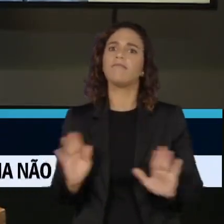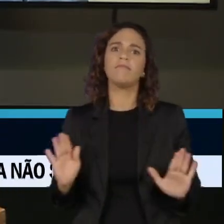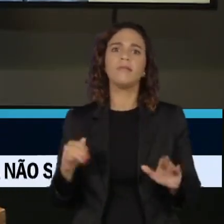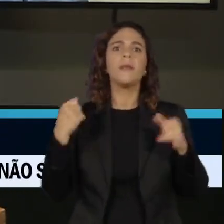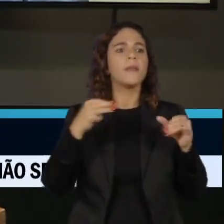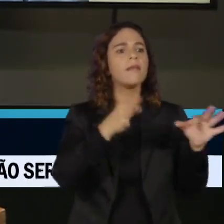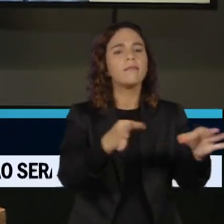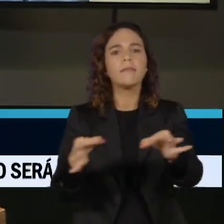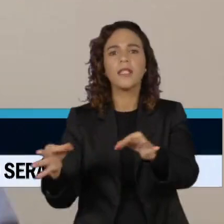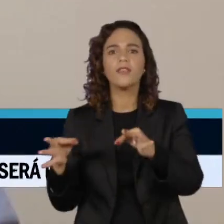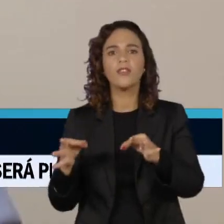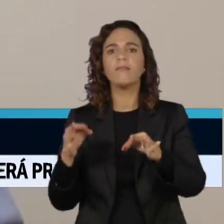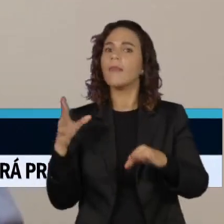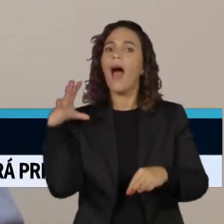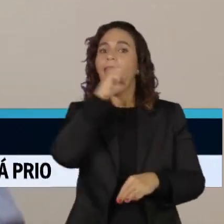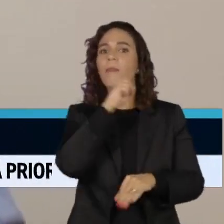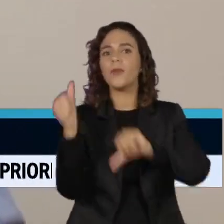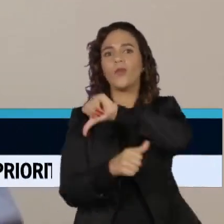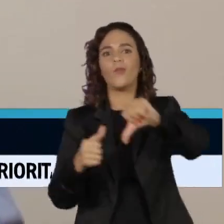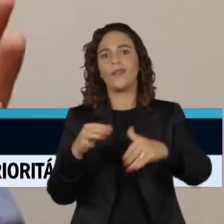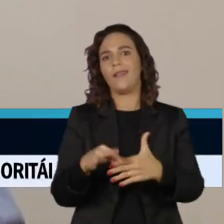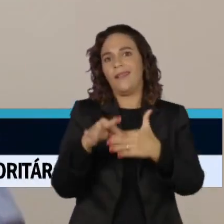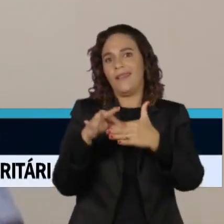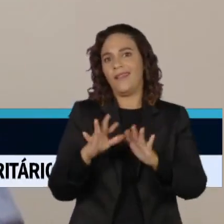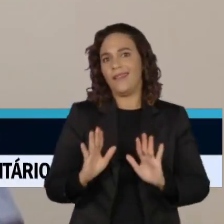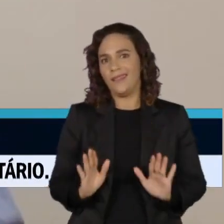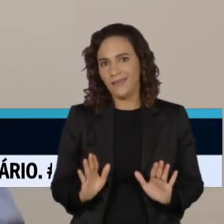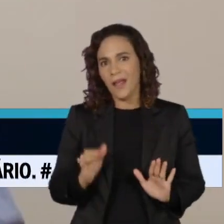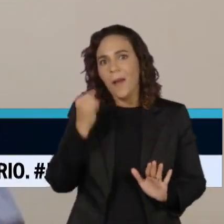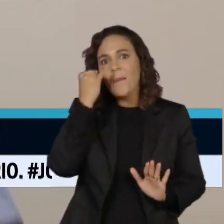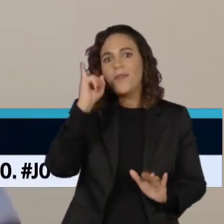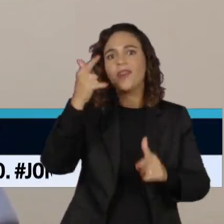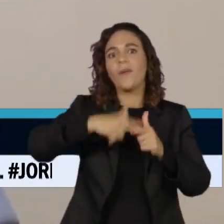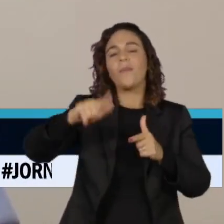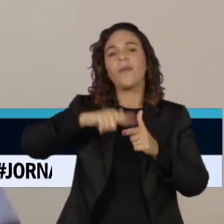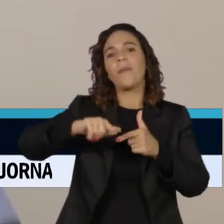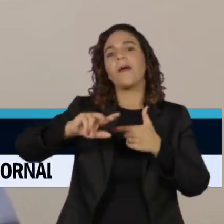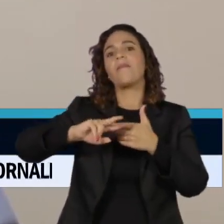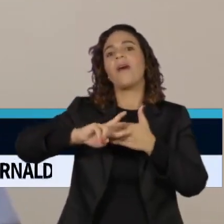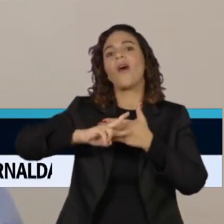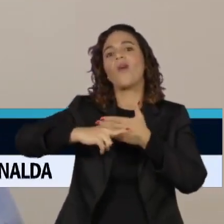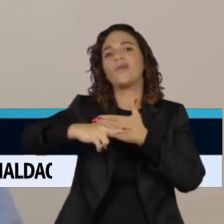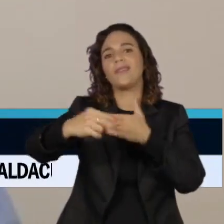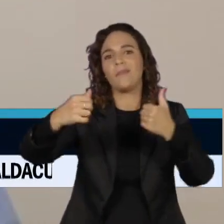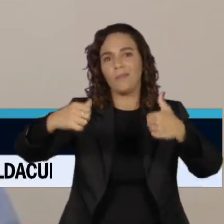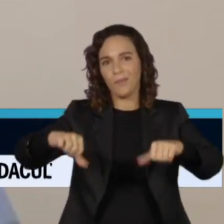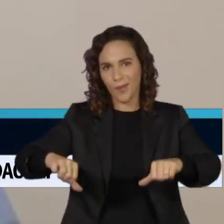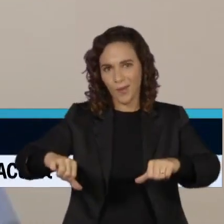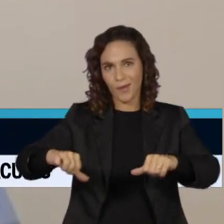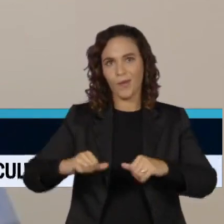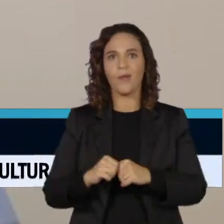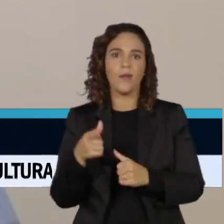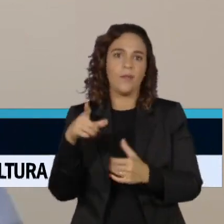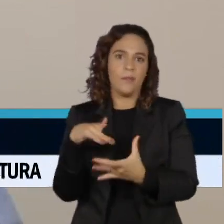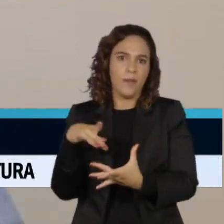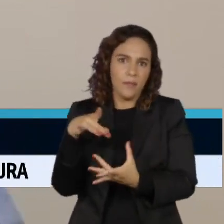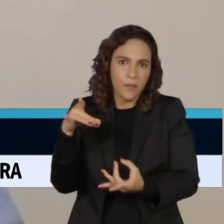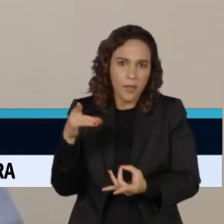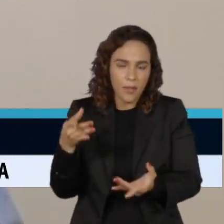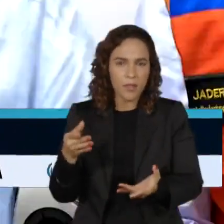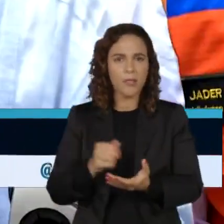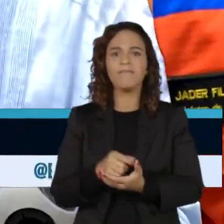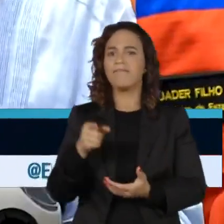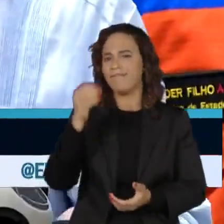ordem, que poderia ter consequências muito, muito deletérias para o processo democrático. Então, ele